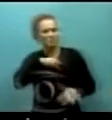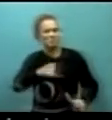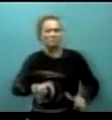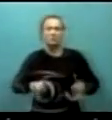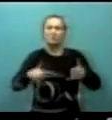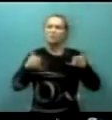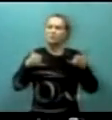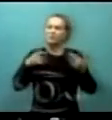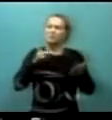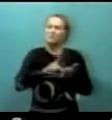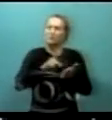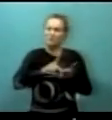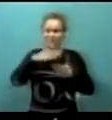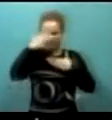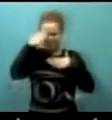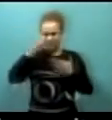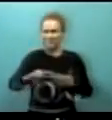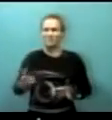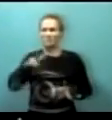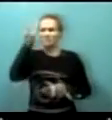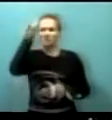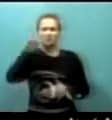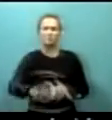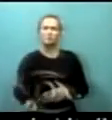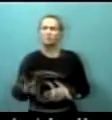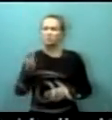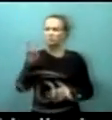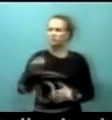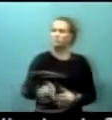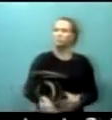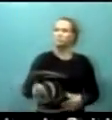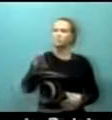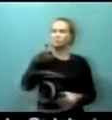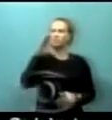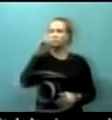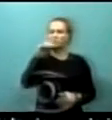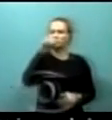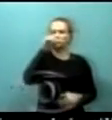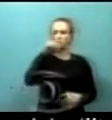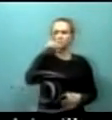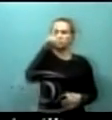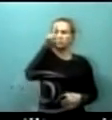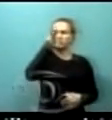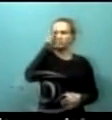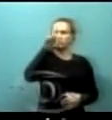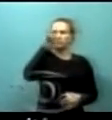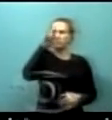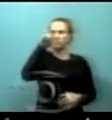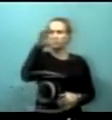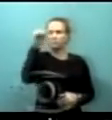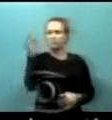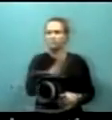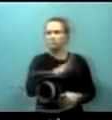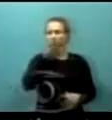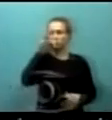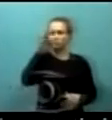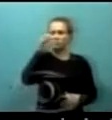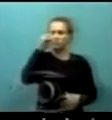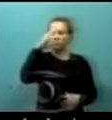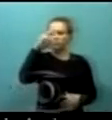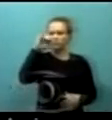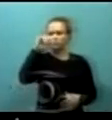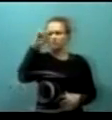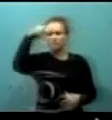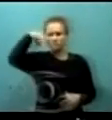Câmara, especialmente ao vereador Rodrigo Facchini, que